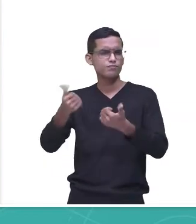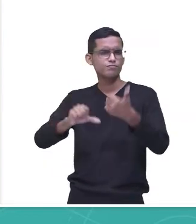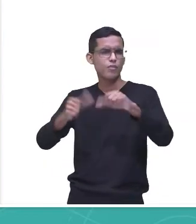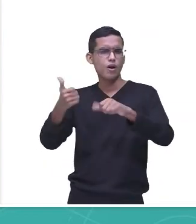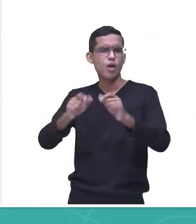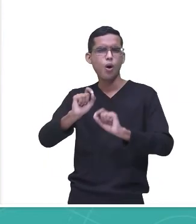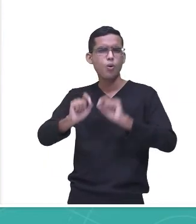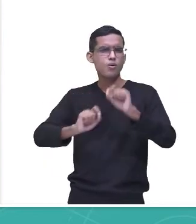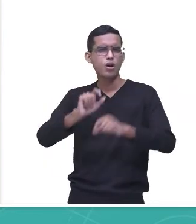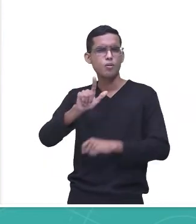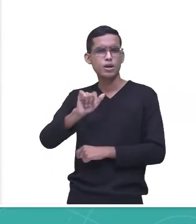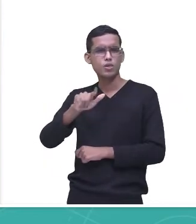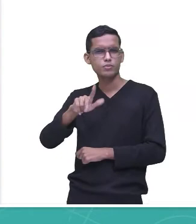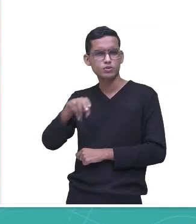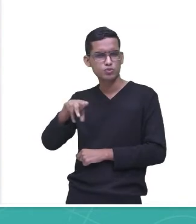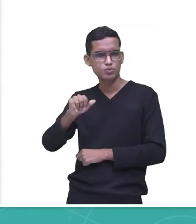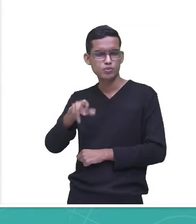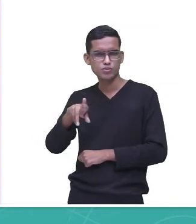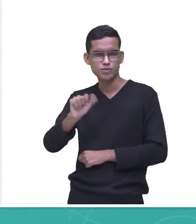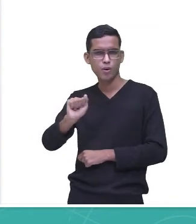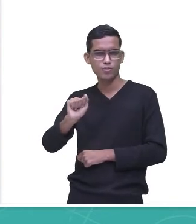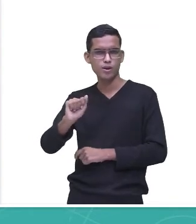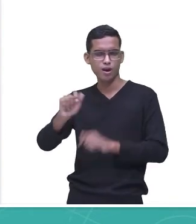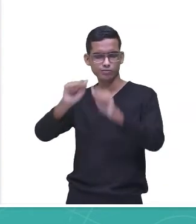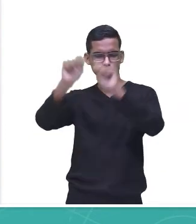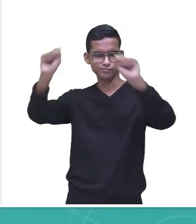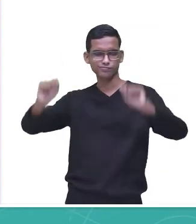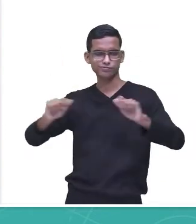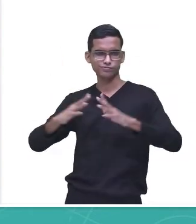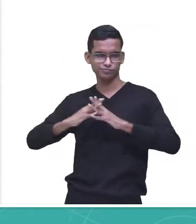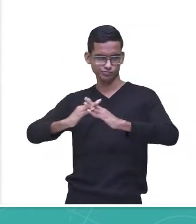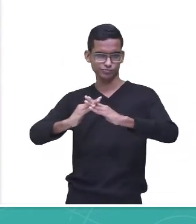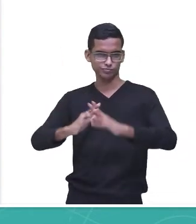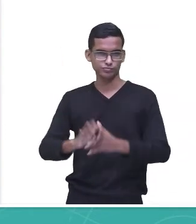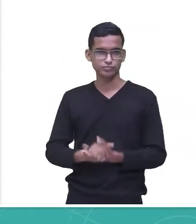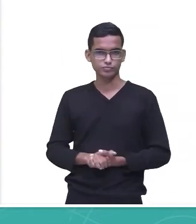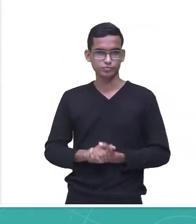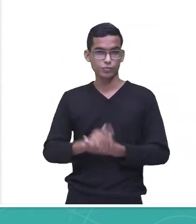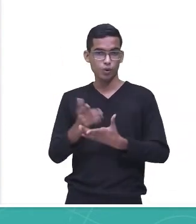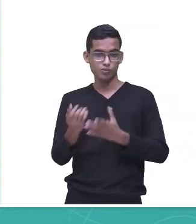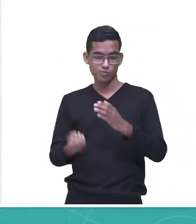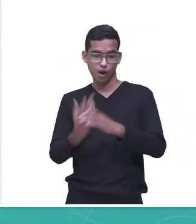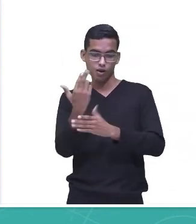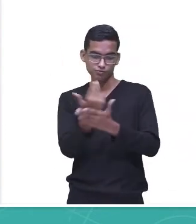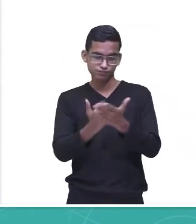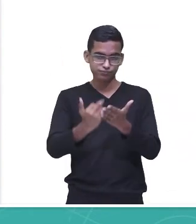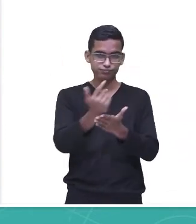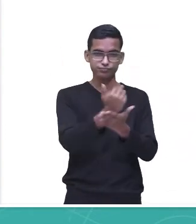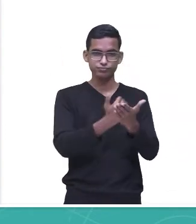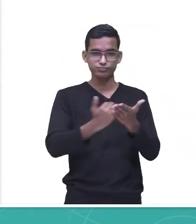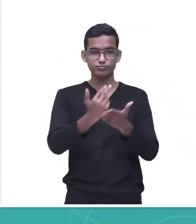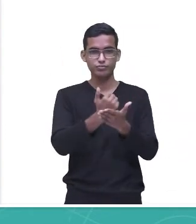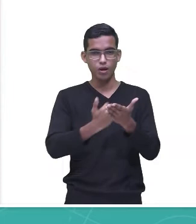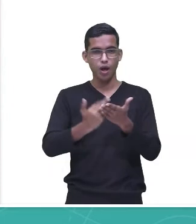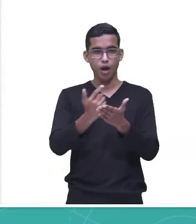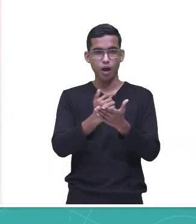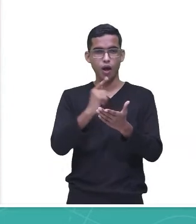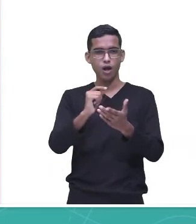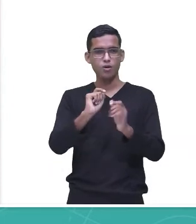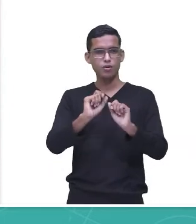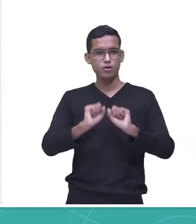iluminura gótica. Bem, sua elaboração é considerada um trabalho de exímio artífice devido ao